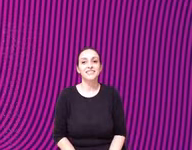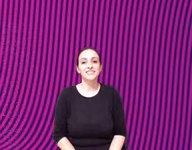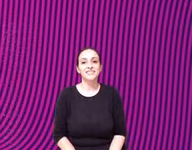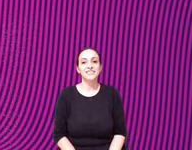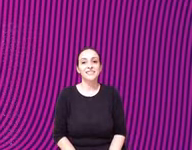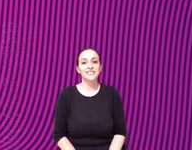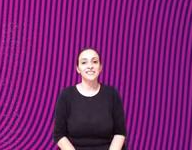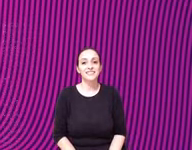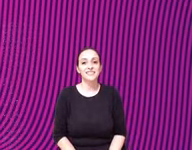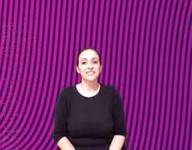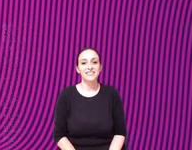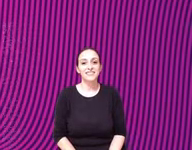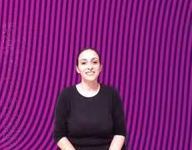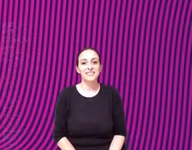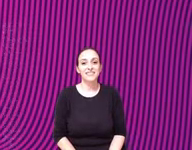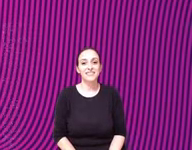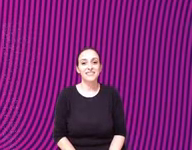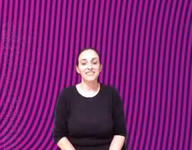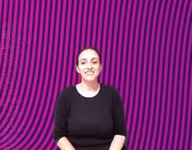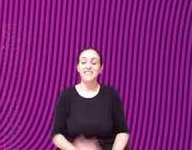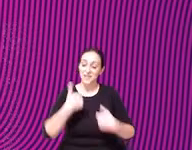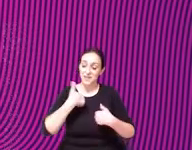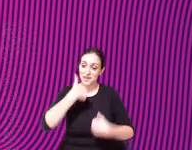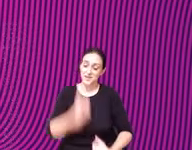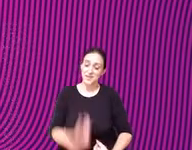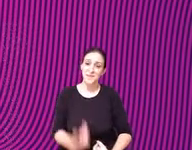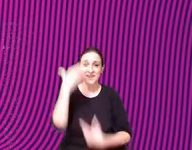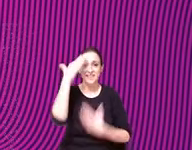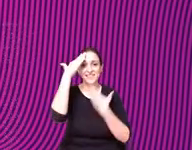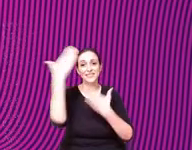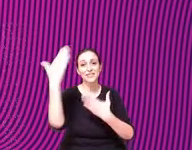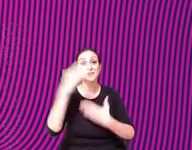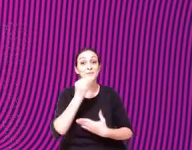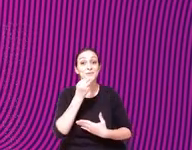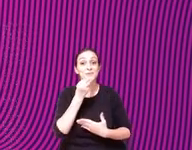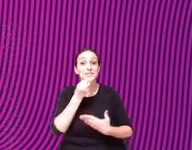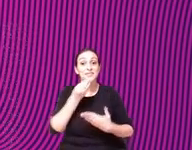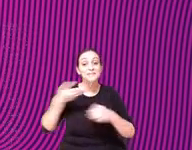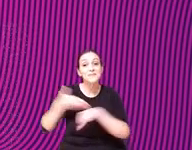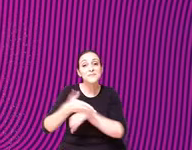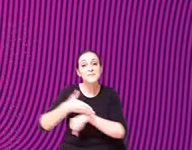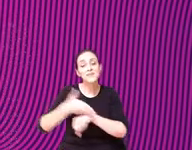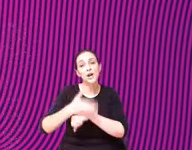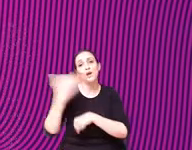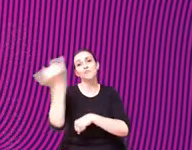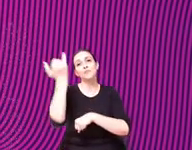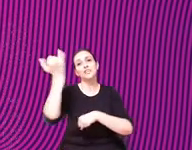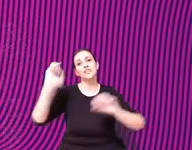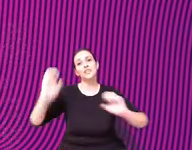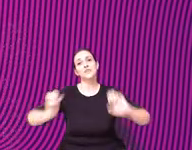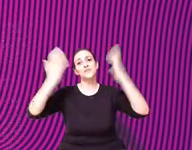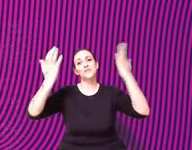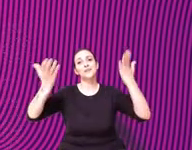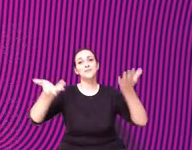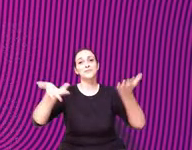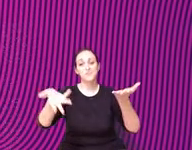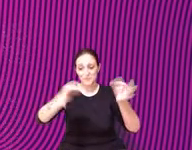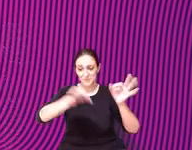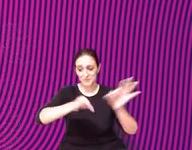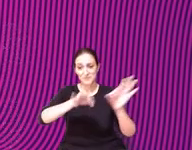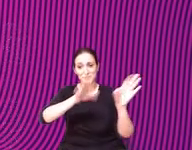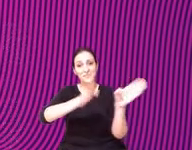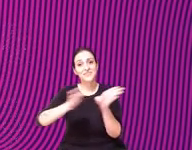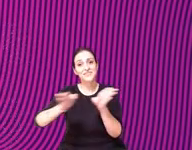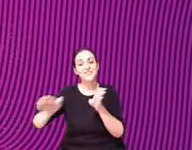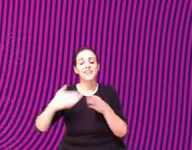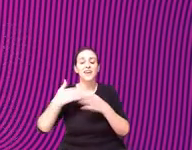Paulo e Maria Fernanda, eu que agradeço a oportunidade de vocês, a gente participar nesse importante evento que vocês estão organizando, e é